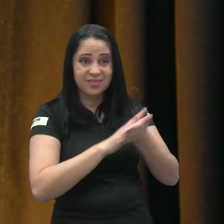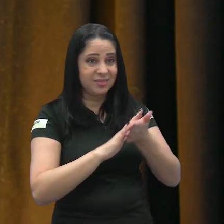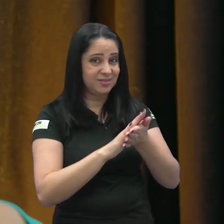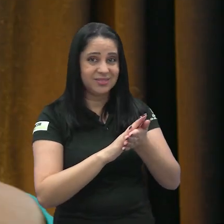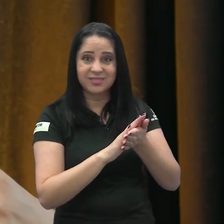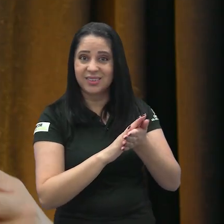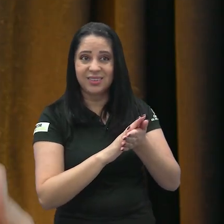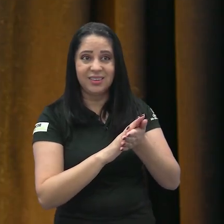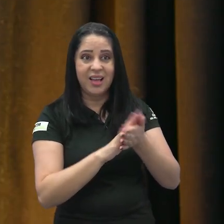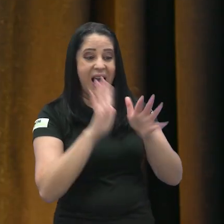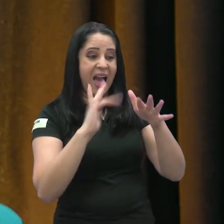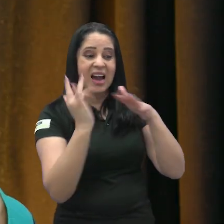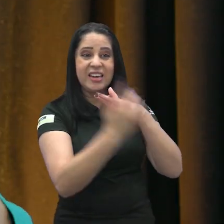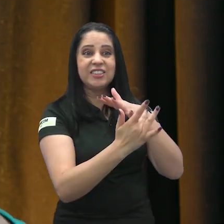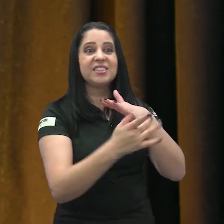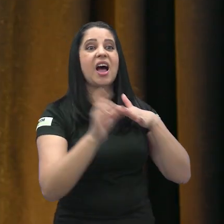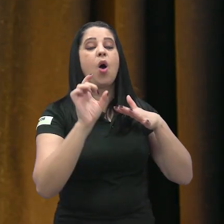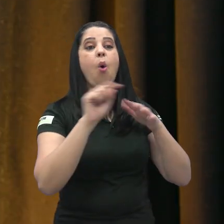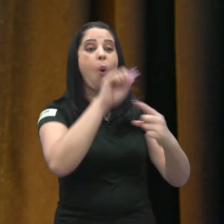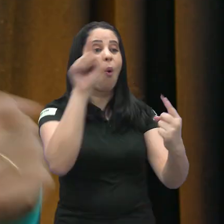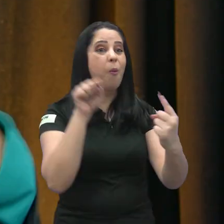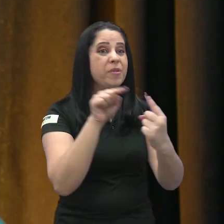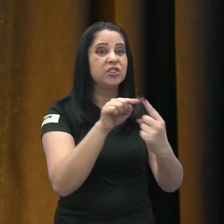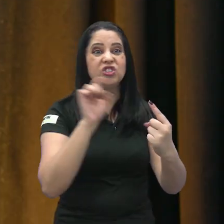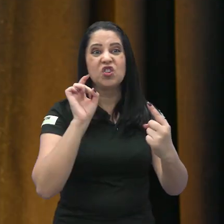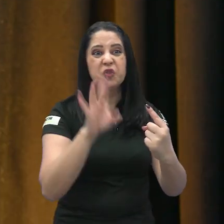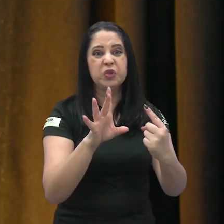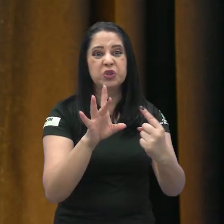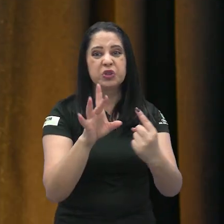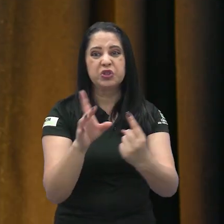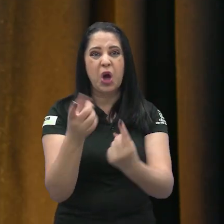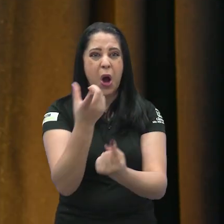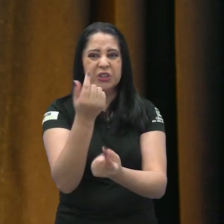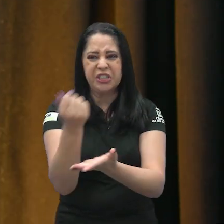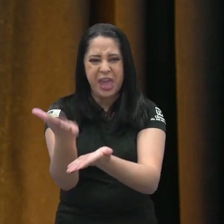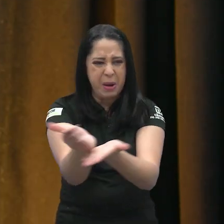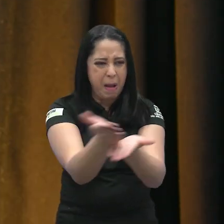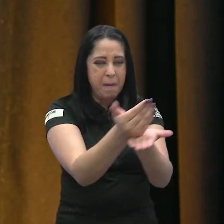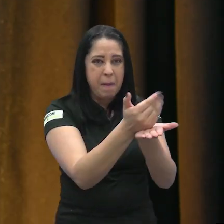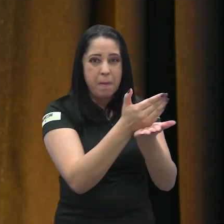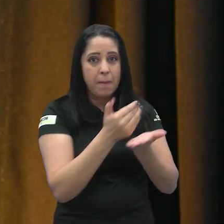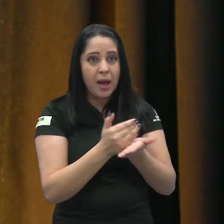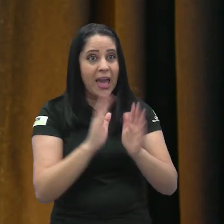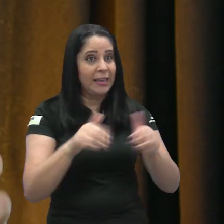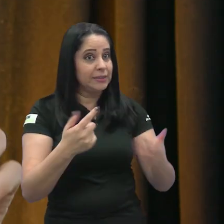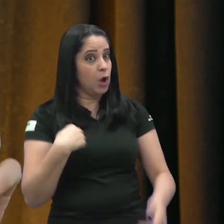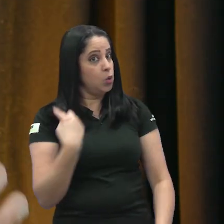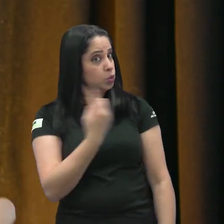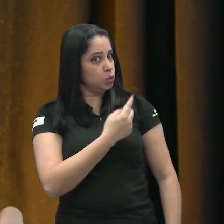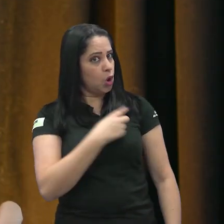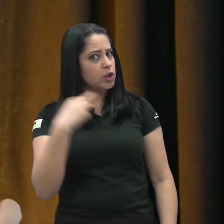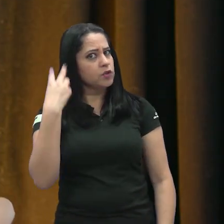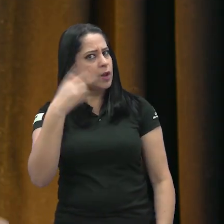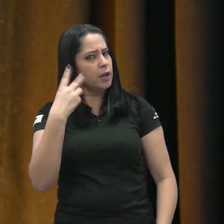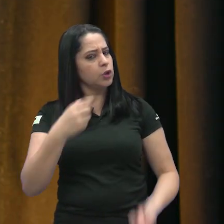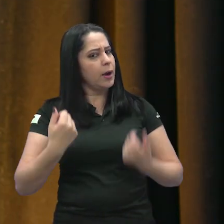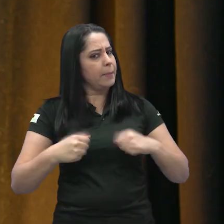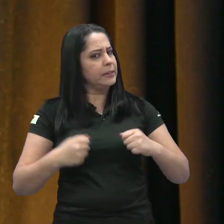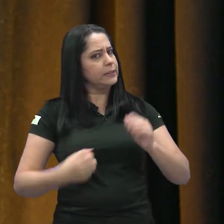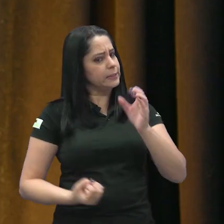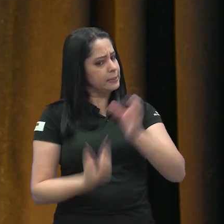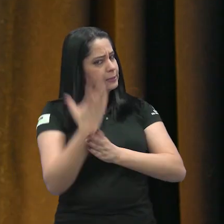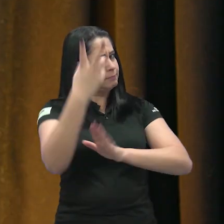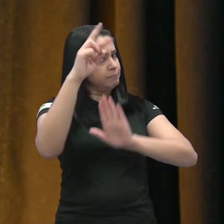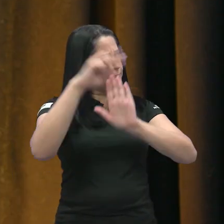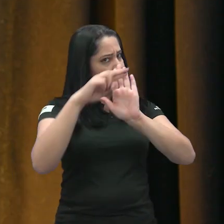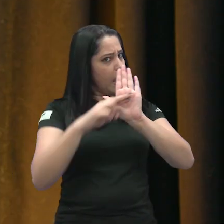fazer a monetização e o trabalho. Nós precisamos, como legisladores, decifrar isso e colocar